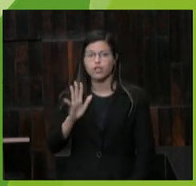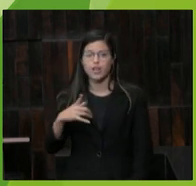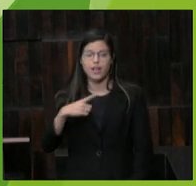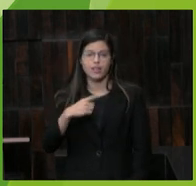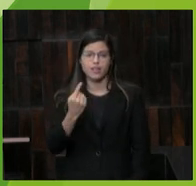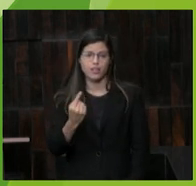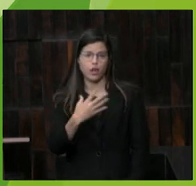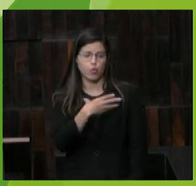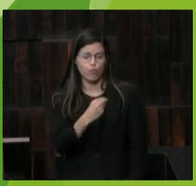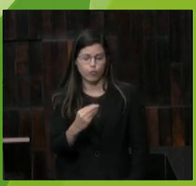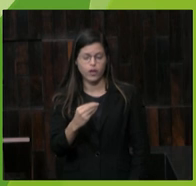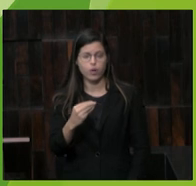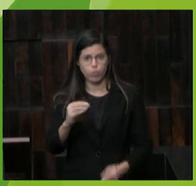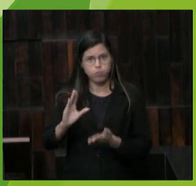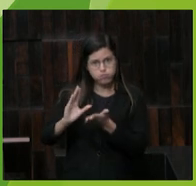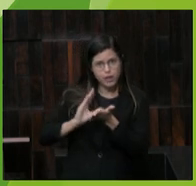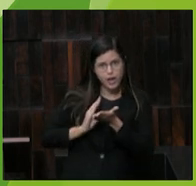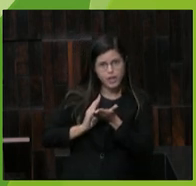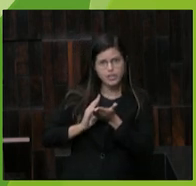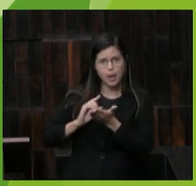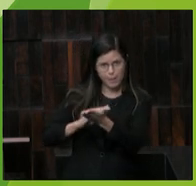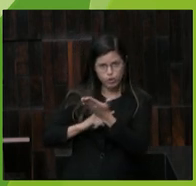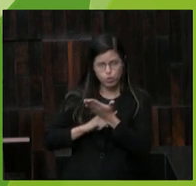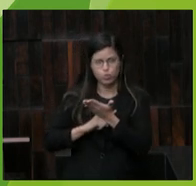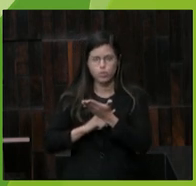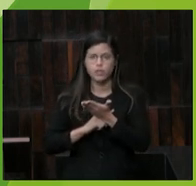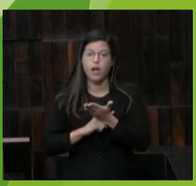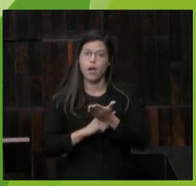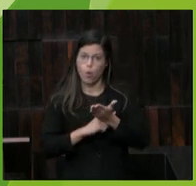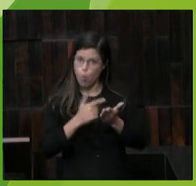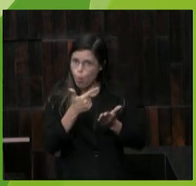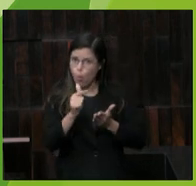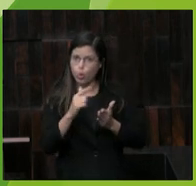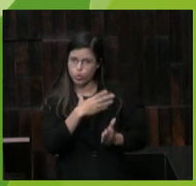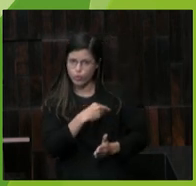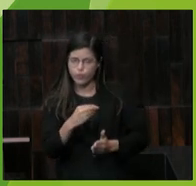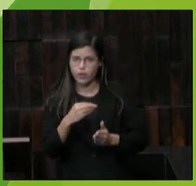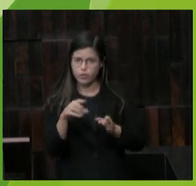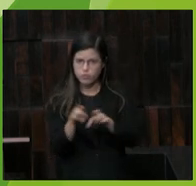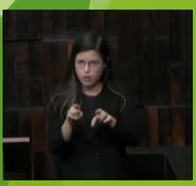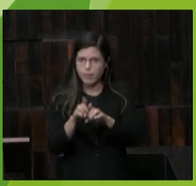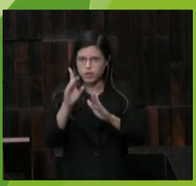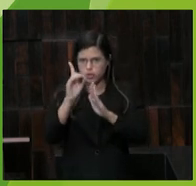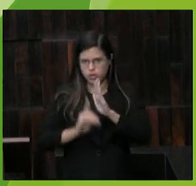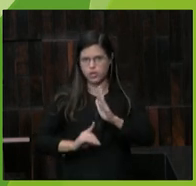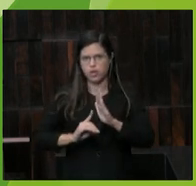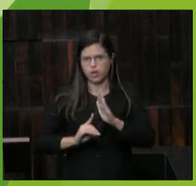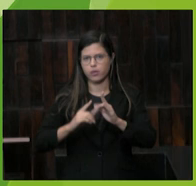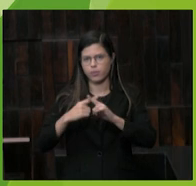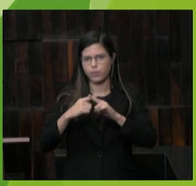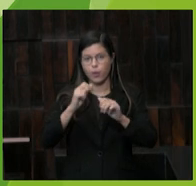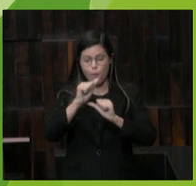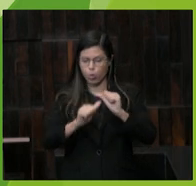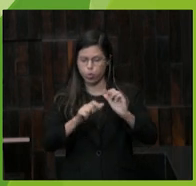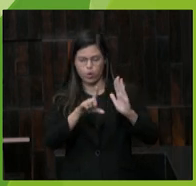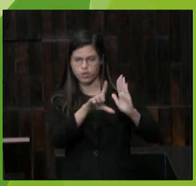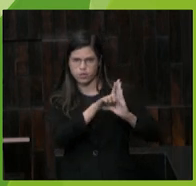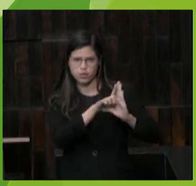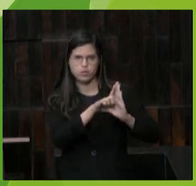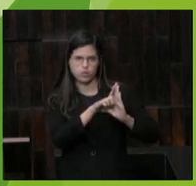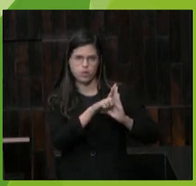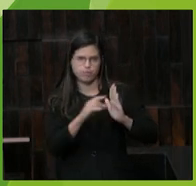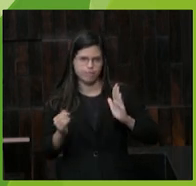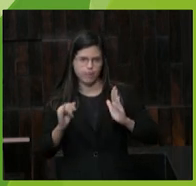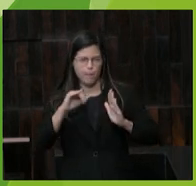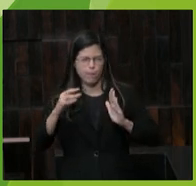meu. Aí eu falo, não, o outro filho também tem direito com base nessa alteração legislativa. Já que estou aproveitando para chamar a atenção para